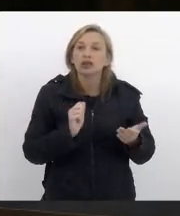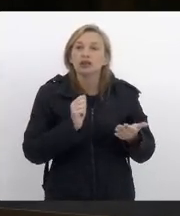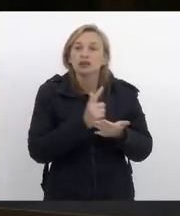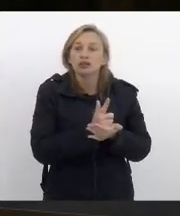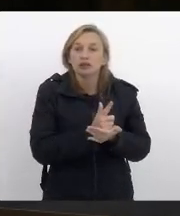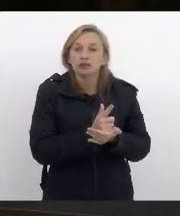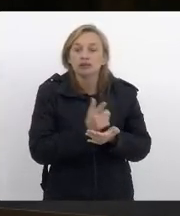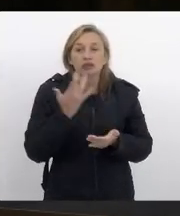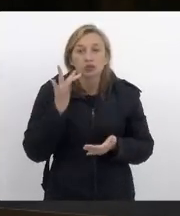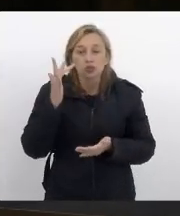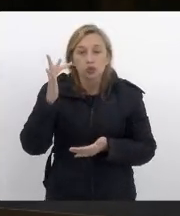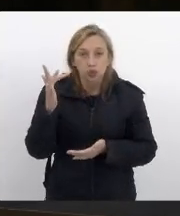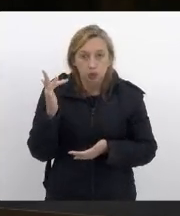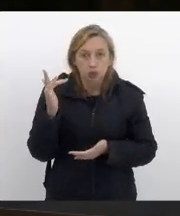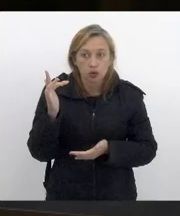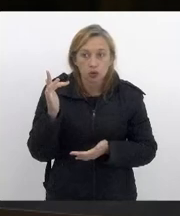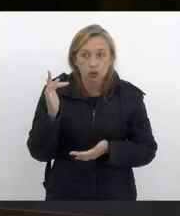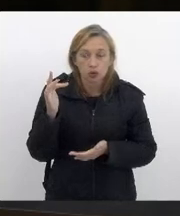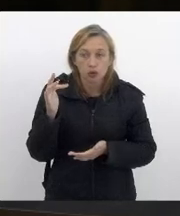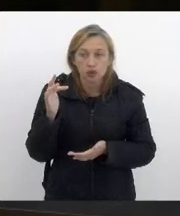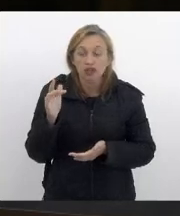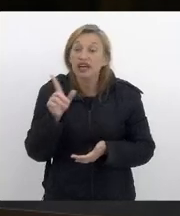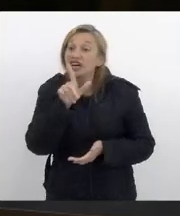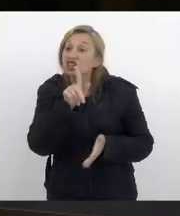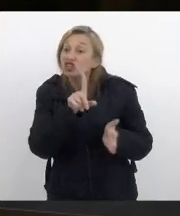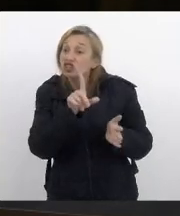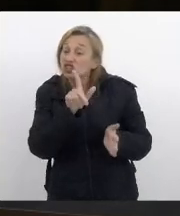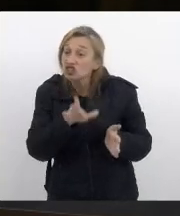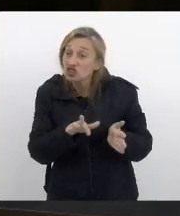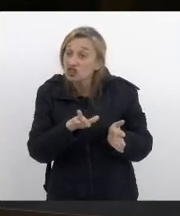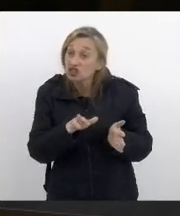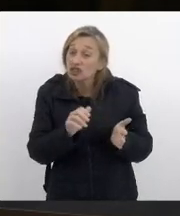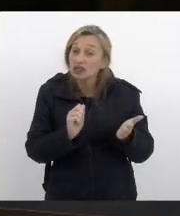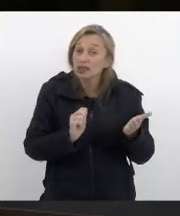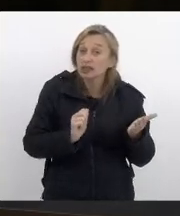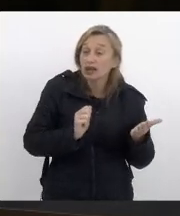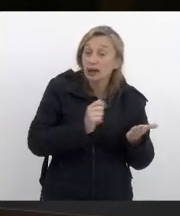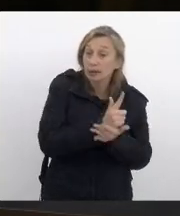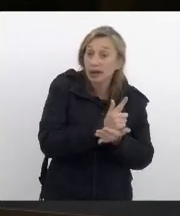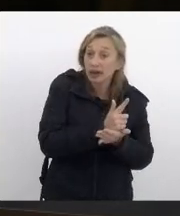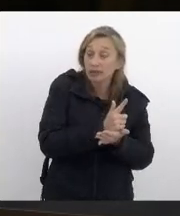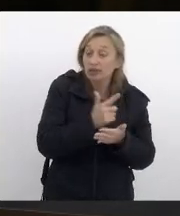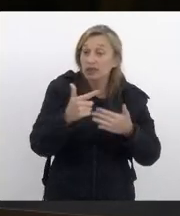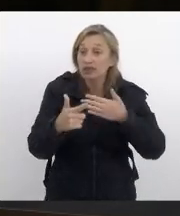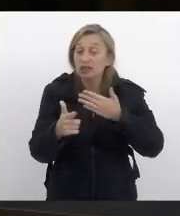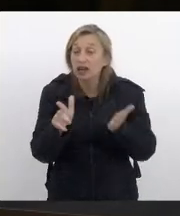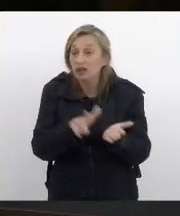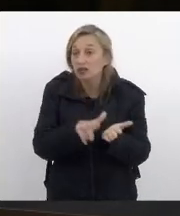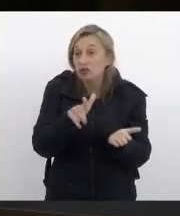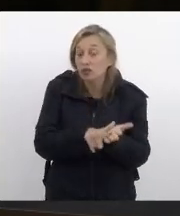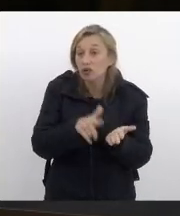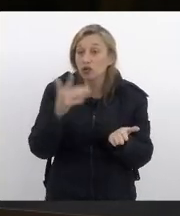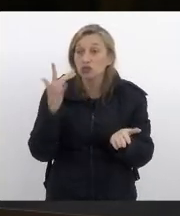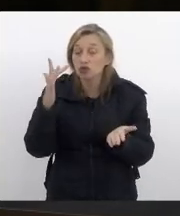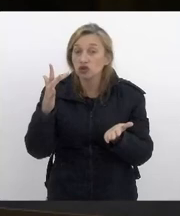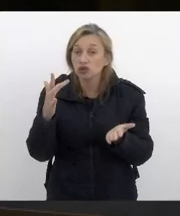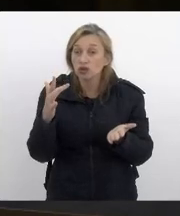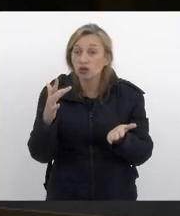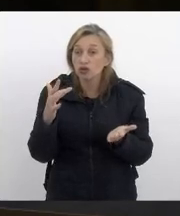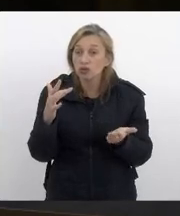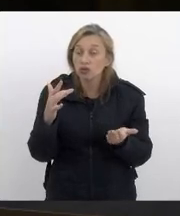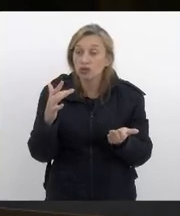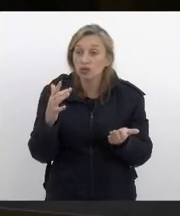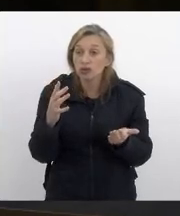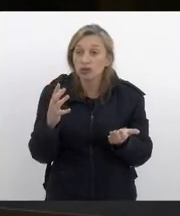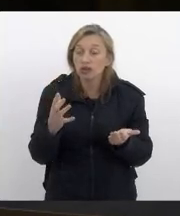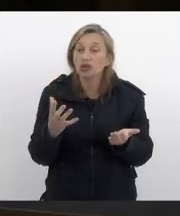para o Tesouro, e a diferença entre a contribuição e a folha, o Tesouro aporta... E o